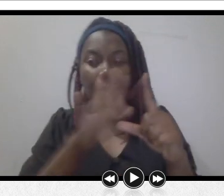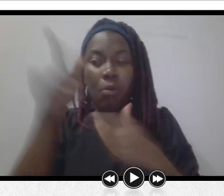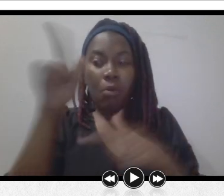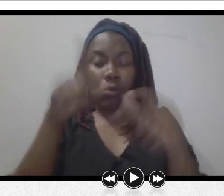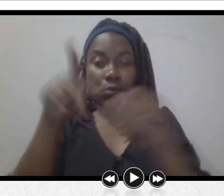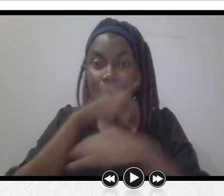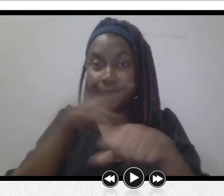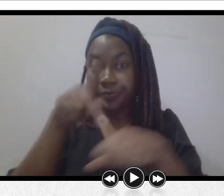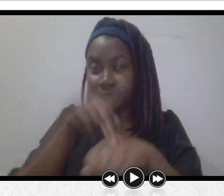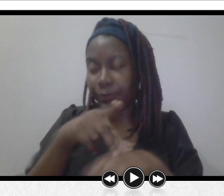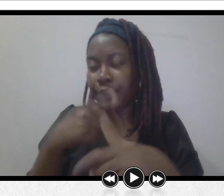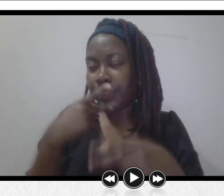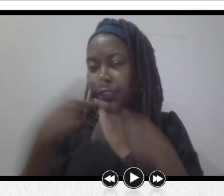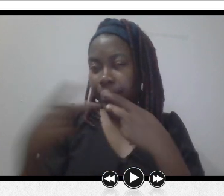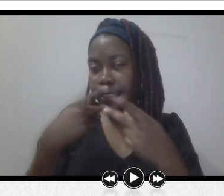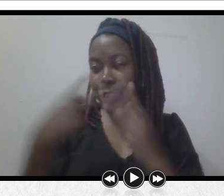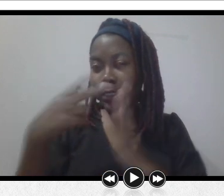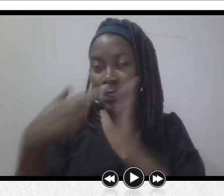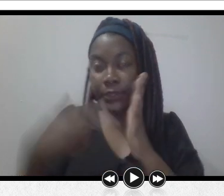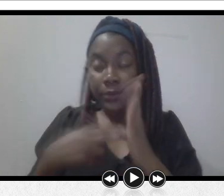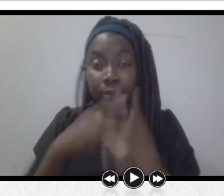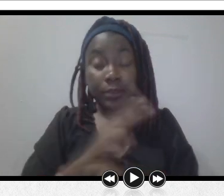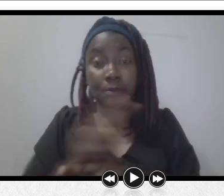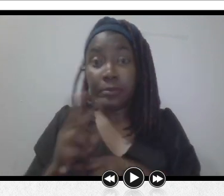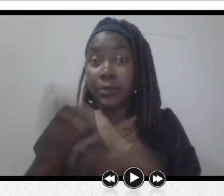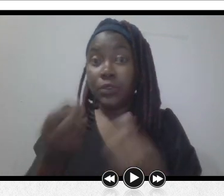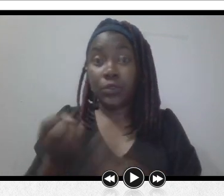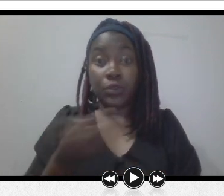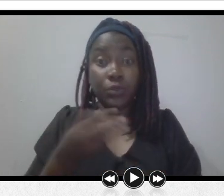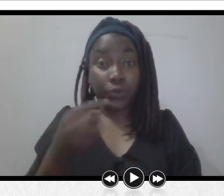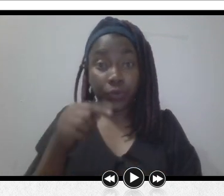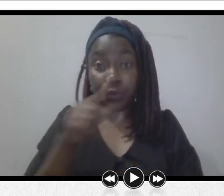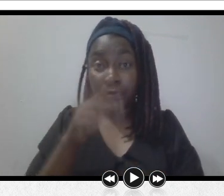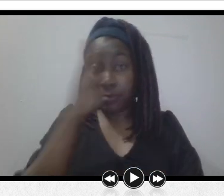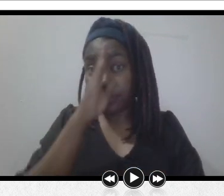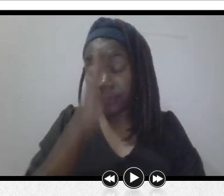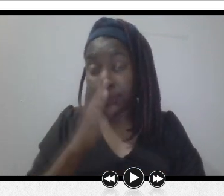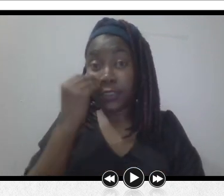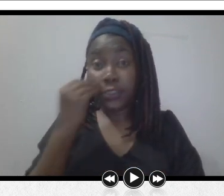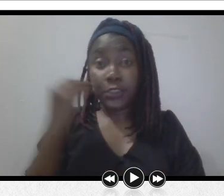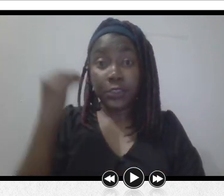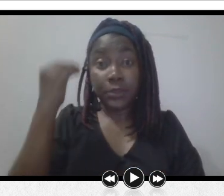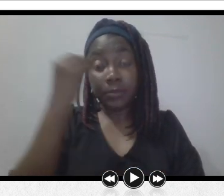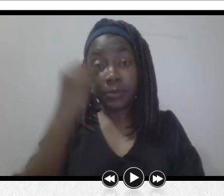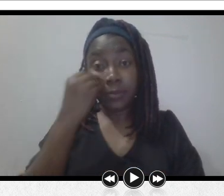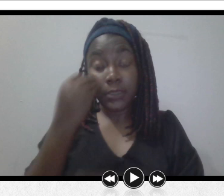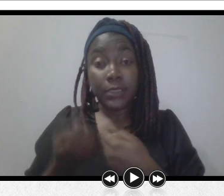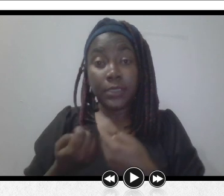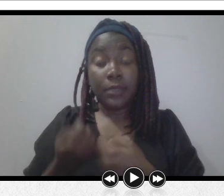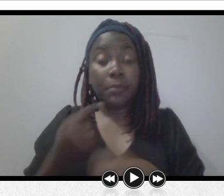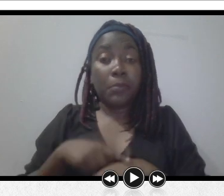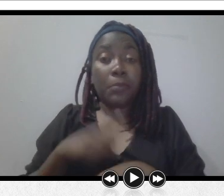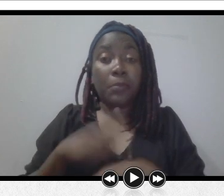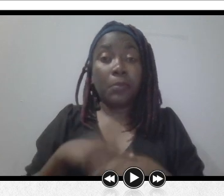países. Para dizer que a regulação é bastante nova no Brasil, é uma experiência que ela data de pouco tempo,